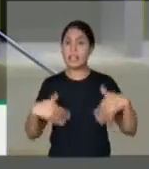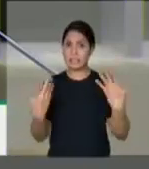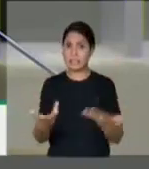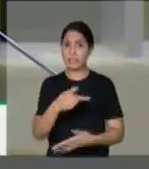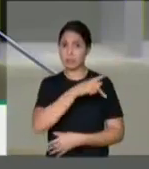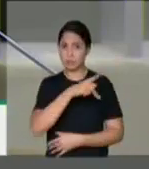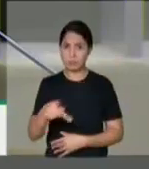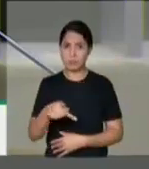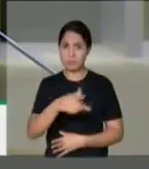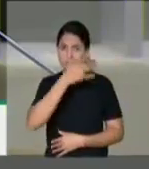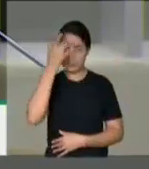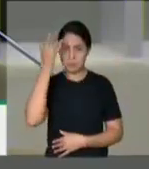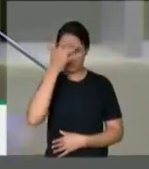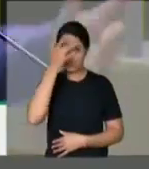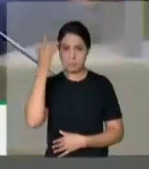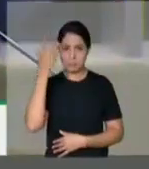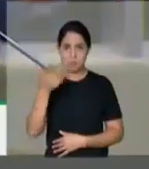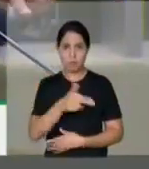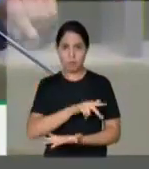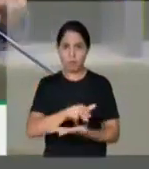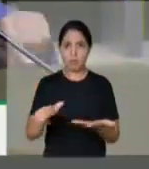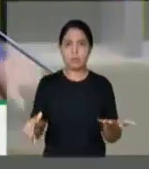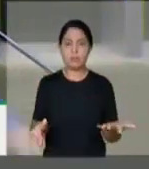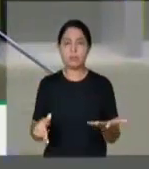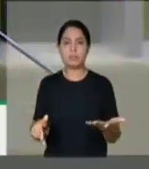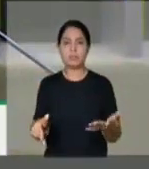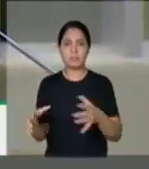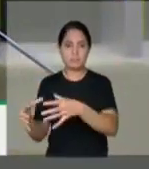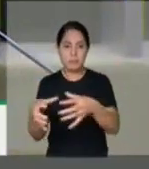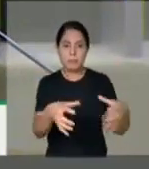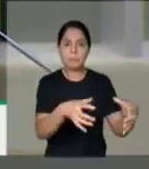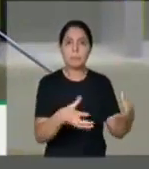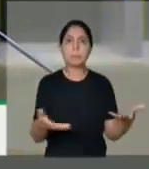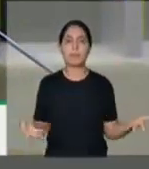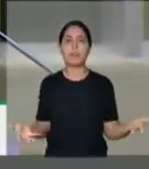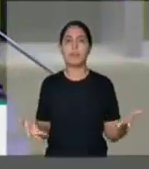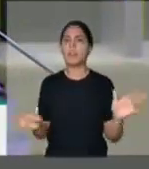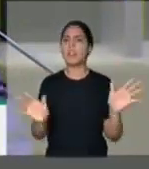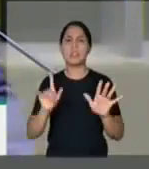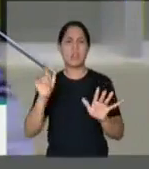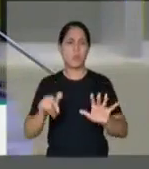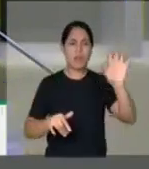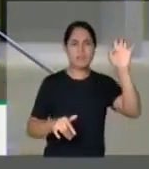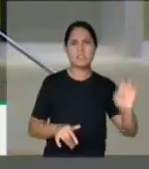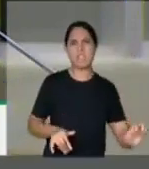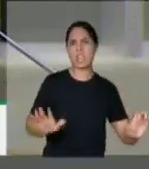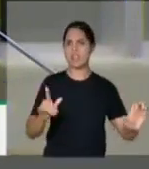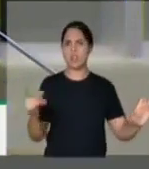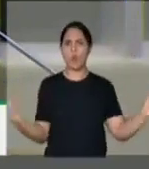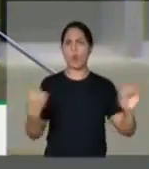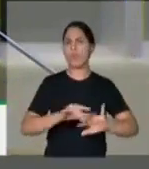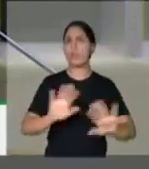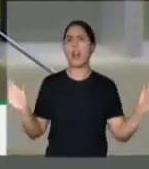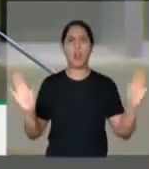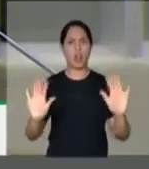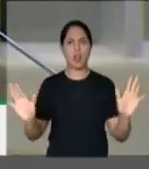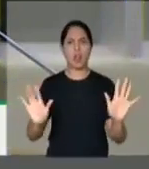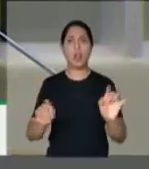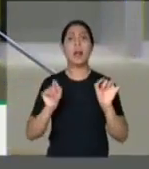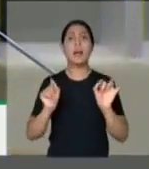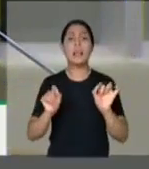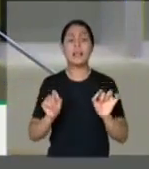senhores parlamentares, quem está radicalizando não é a esquerda e não é a oposição. Quem